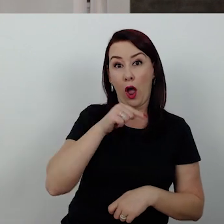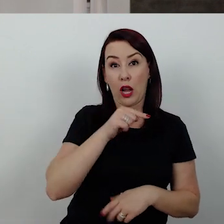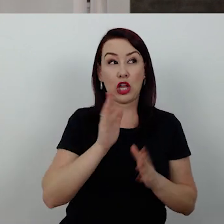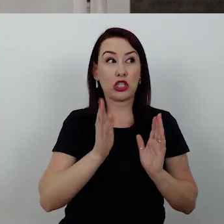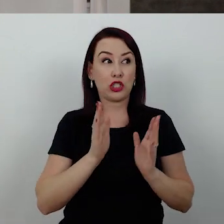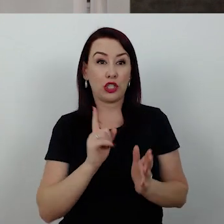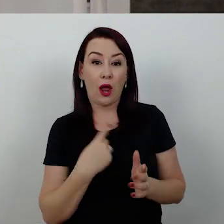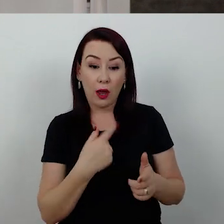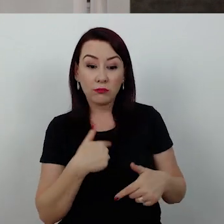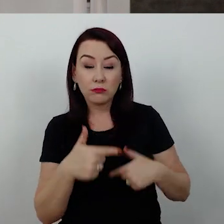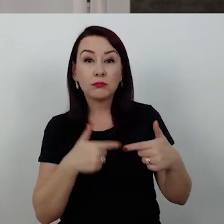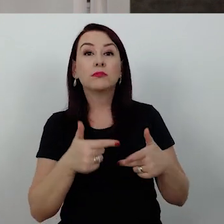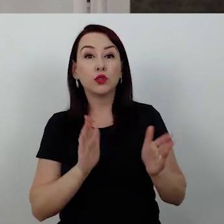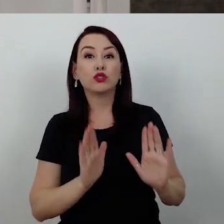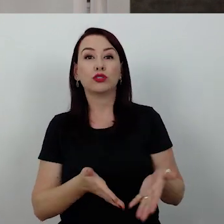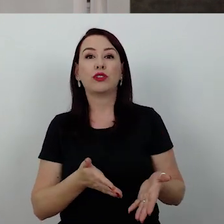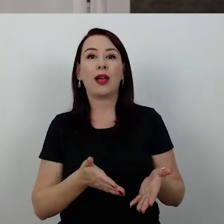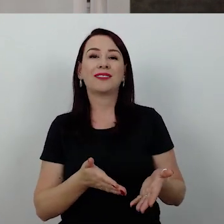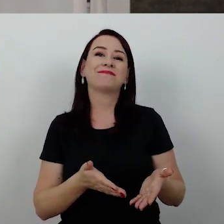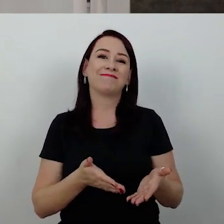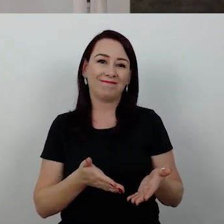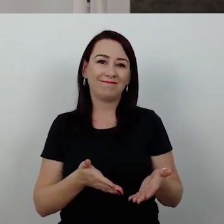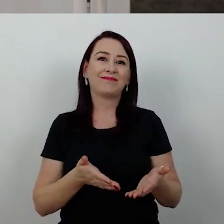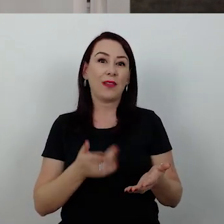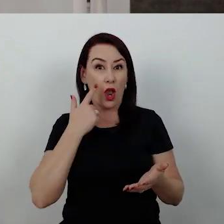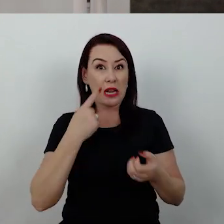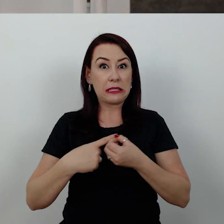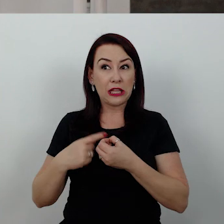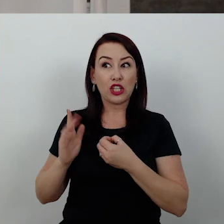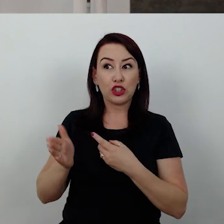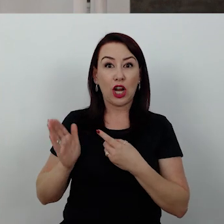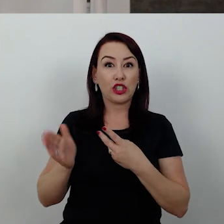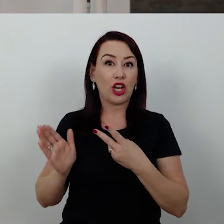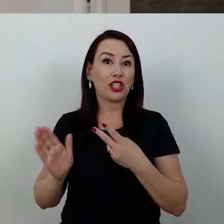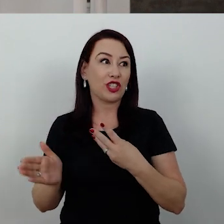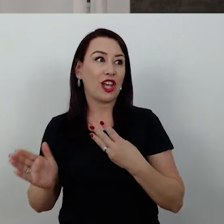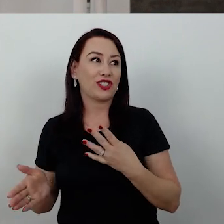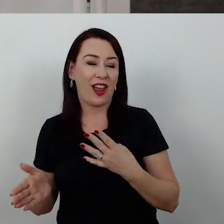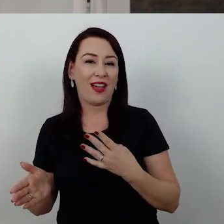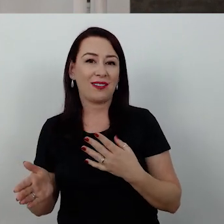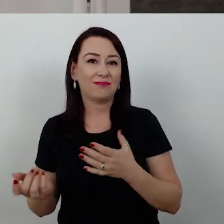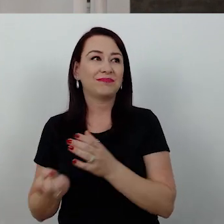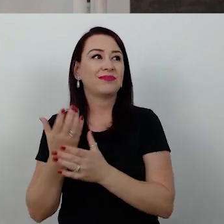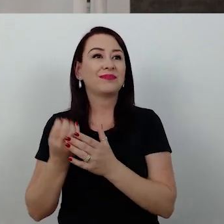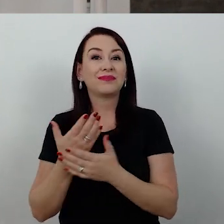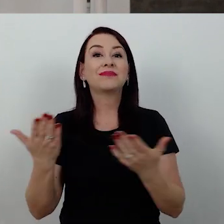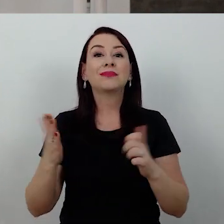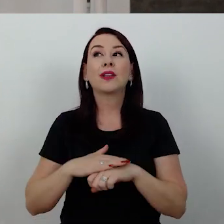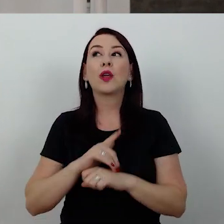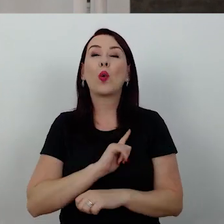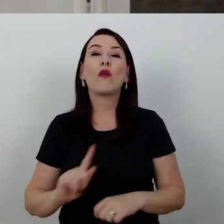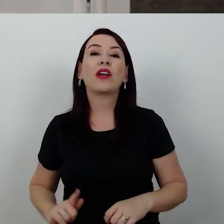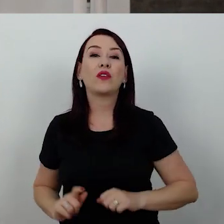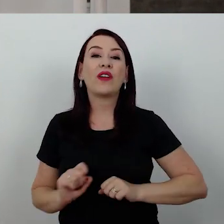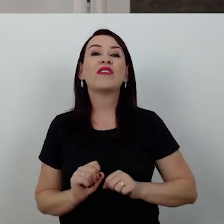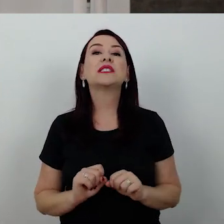aqui, e várias cidades já estão nesse lugar de criar essa política. E aí, o que o Estado está